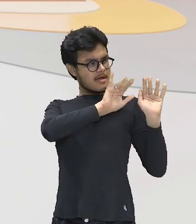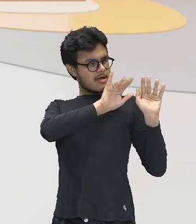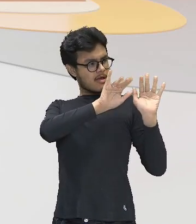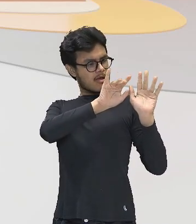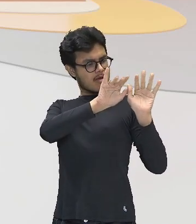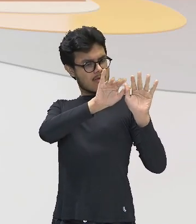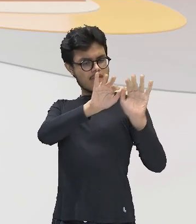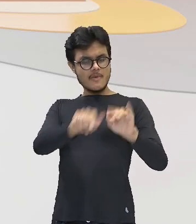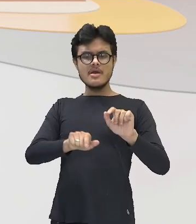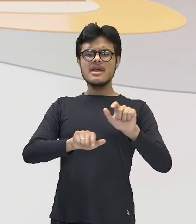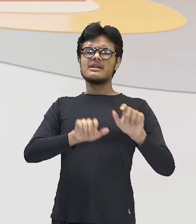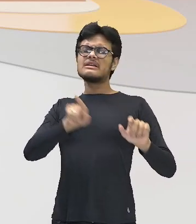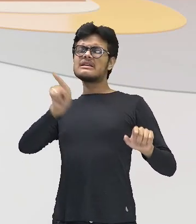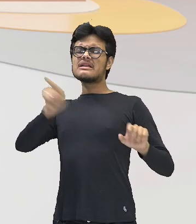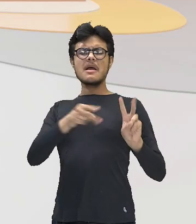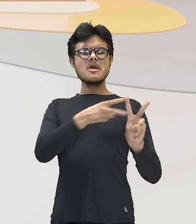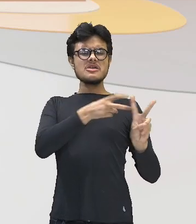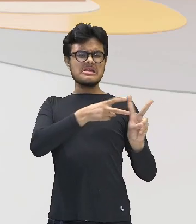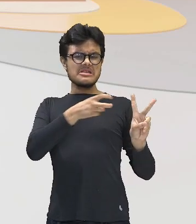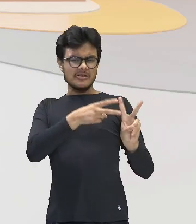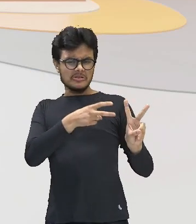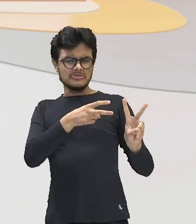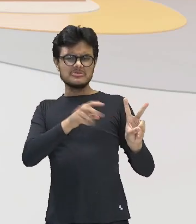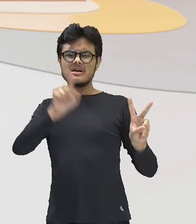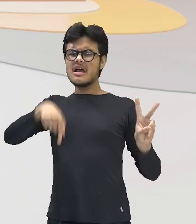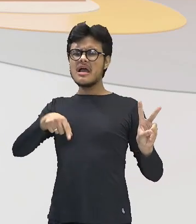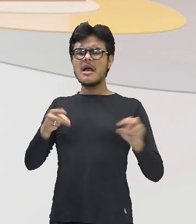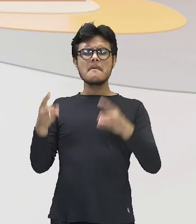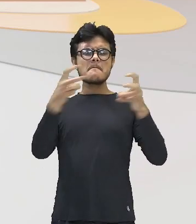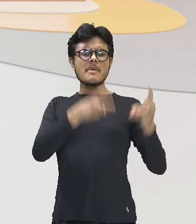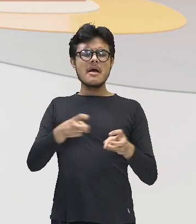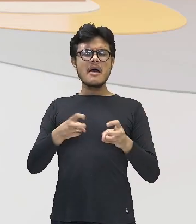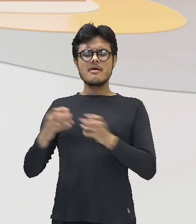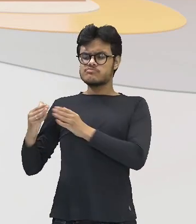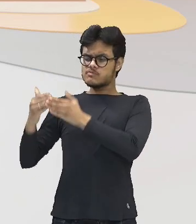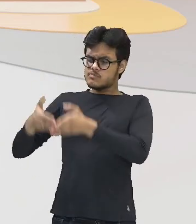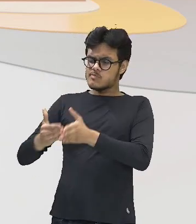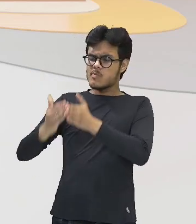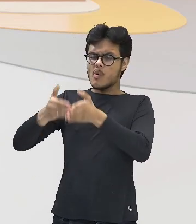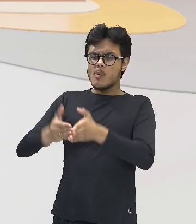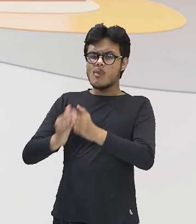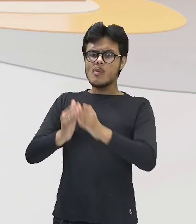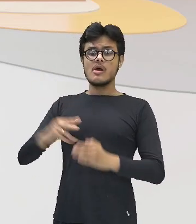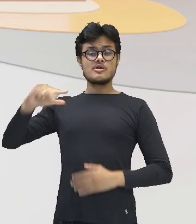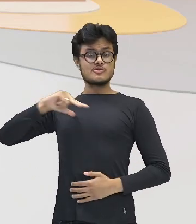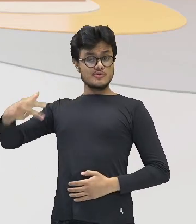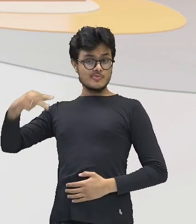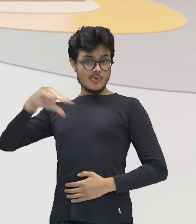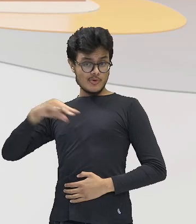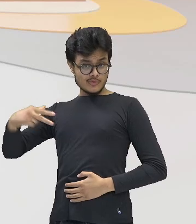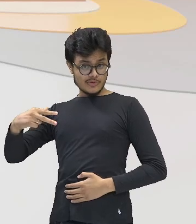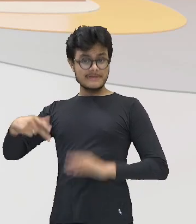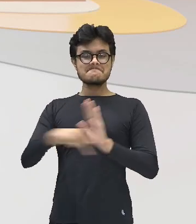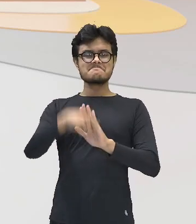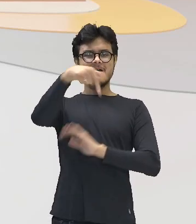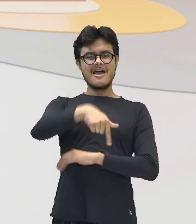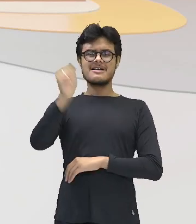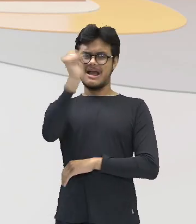os povos indígenas. E aí a gente observa a chegada dos portugueses, tá bom? No